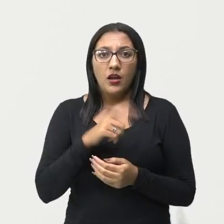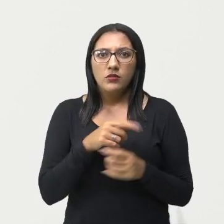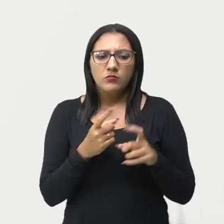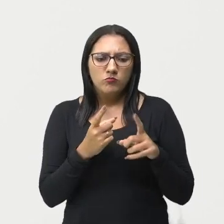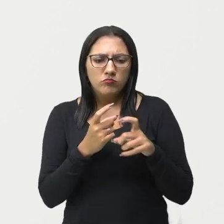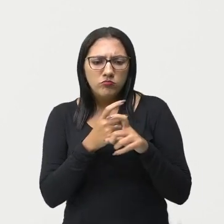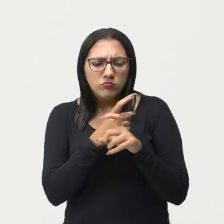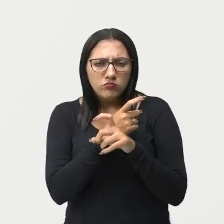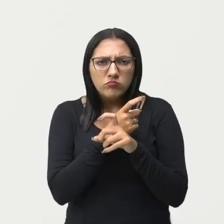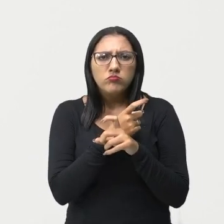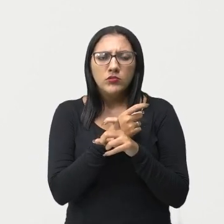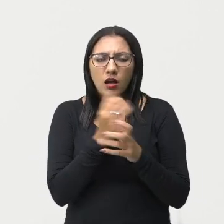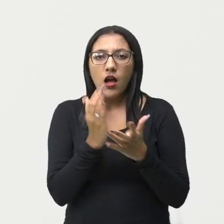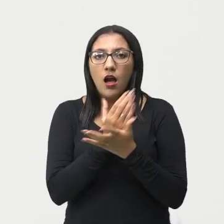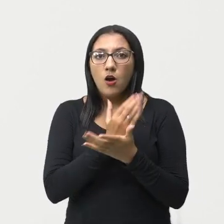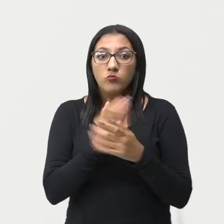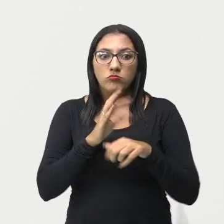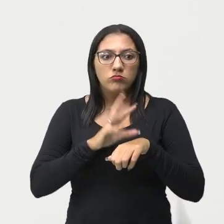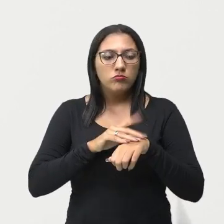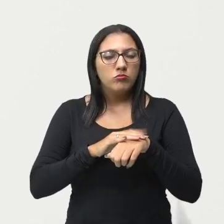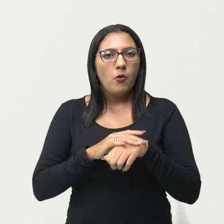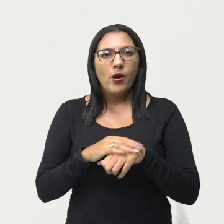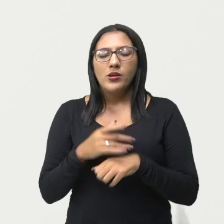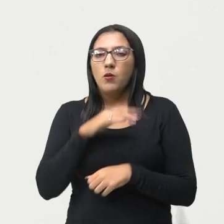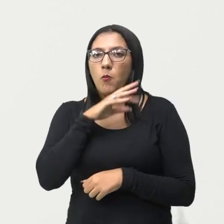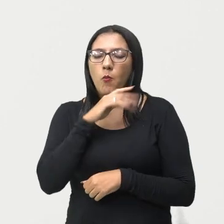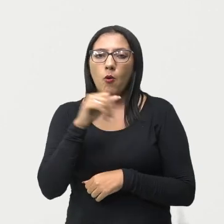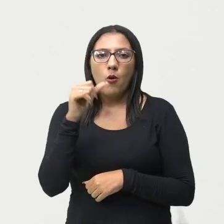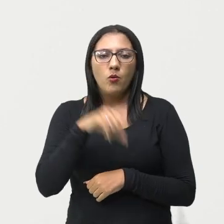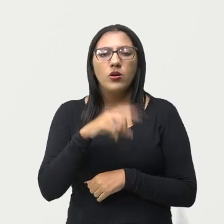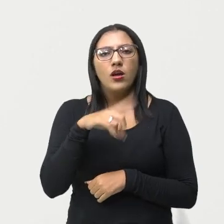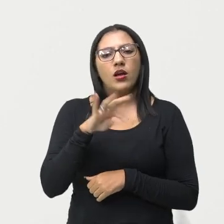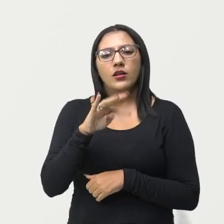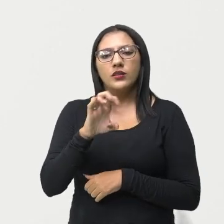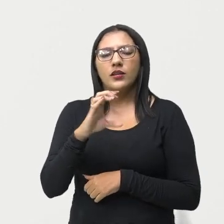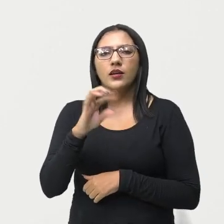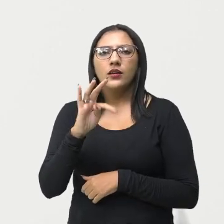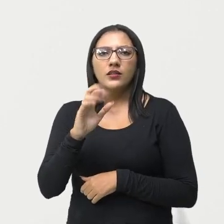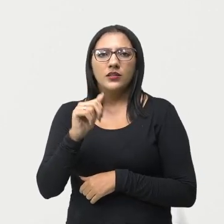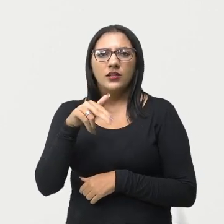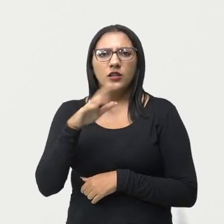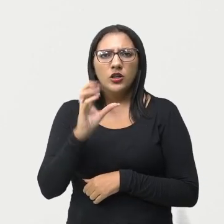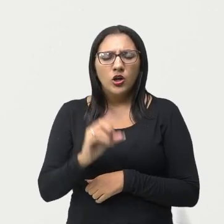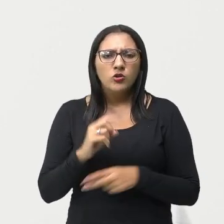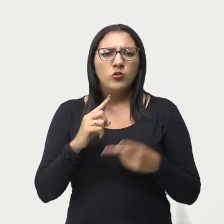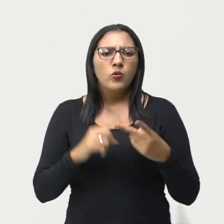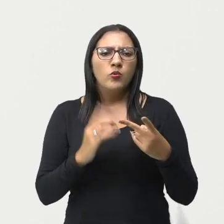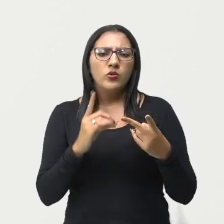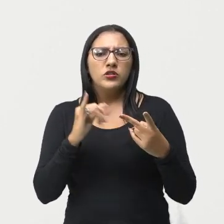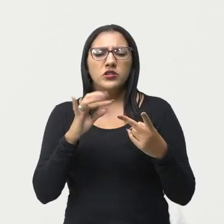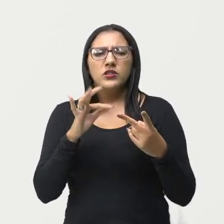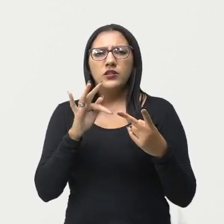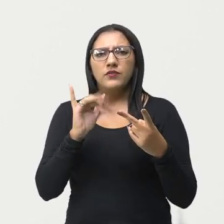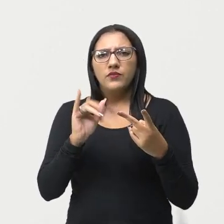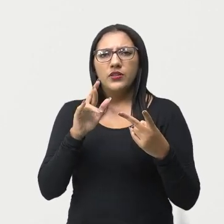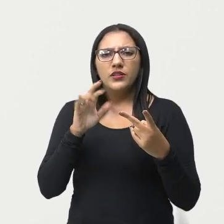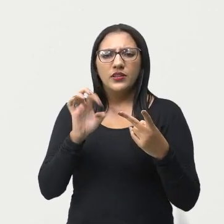bacterianas, algumas das mais sérias são o tétano, a coqueluche, a difteria,